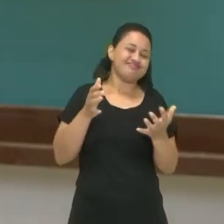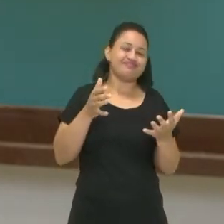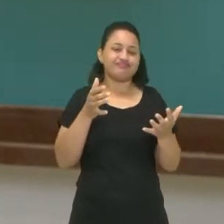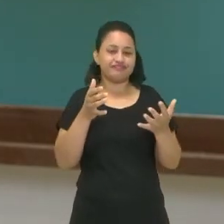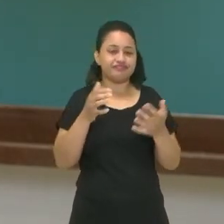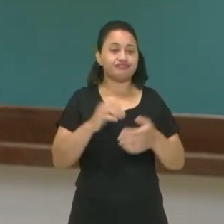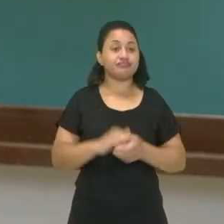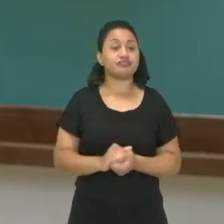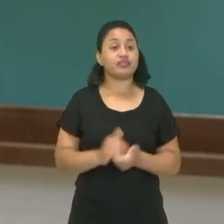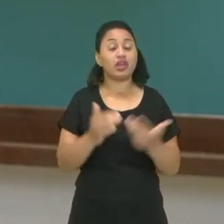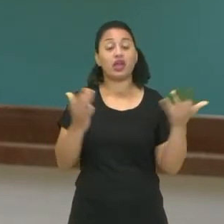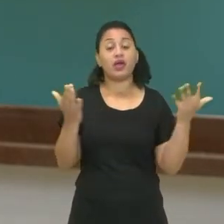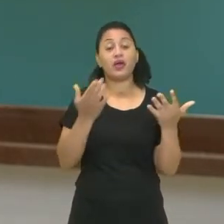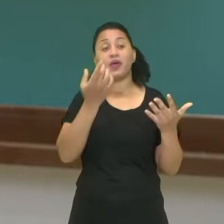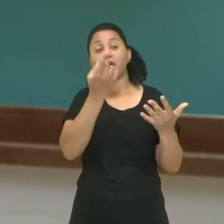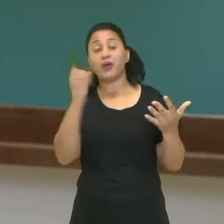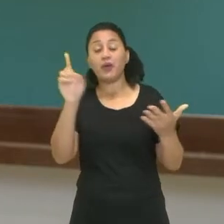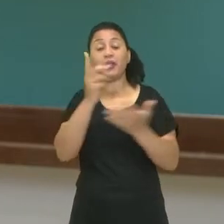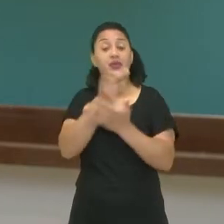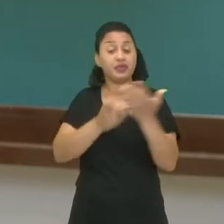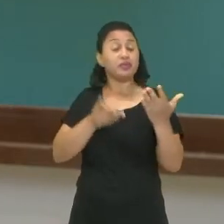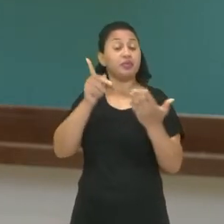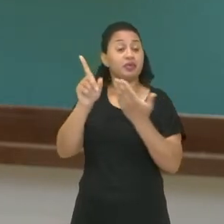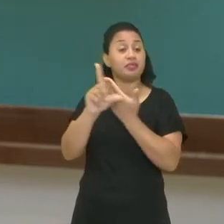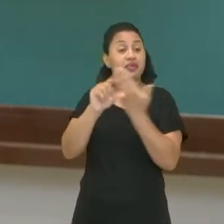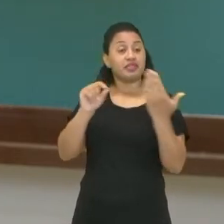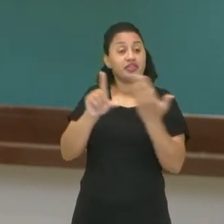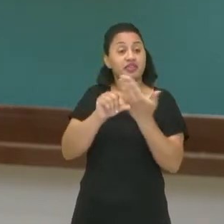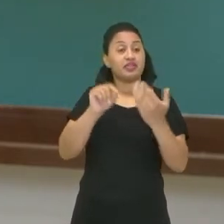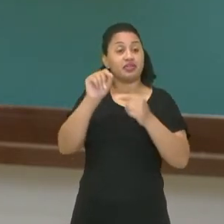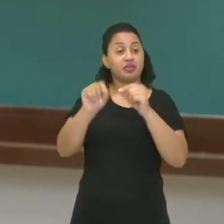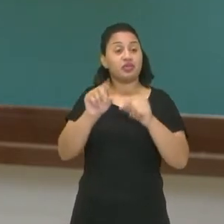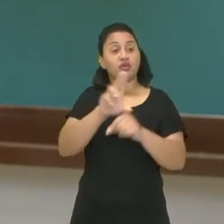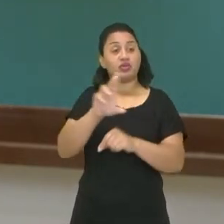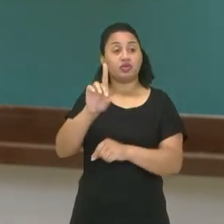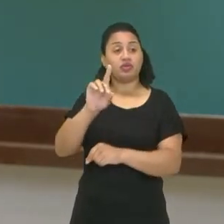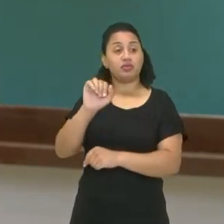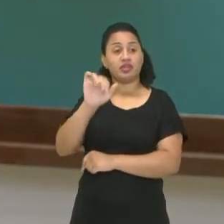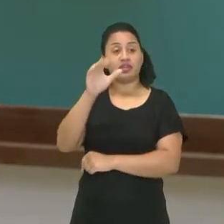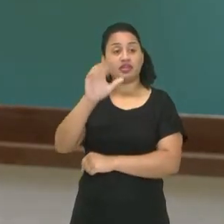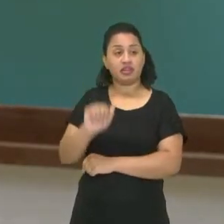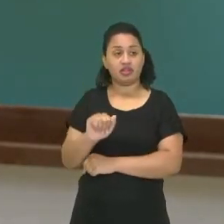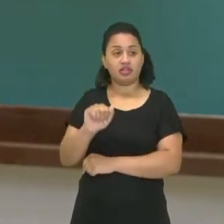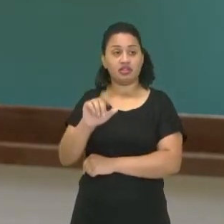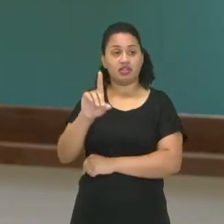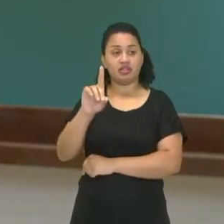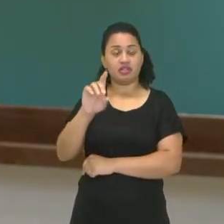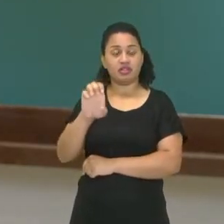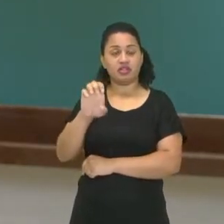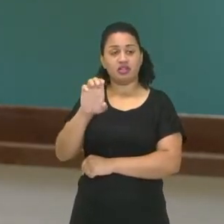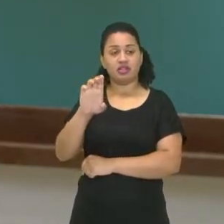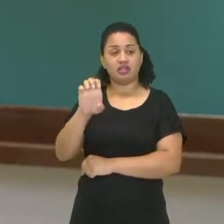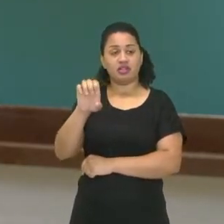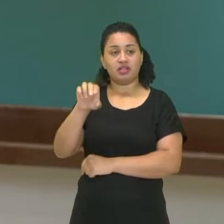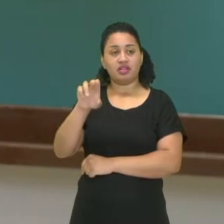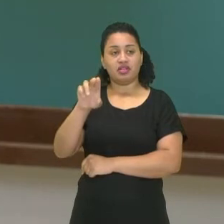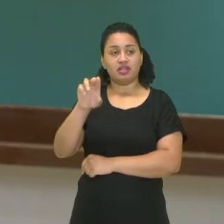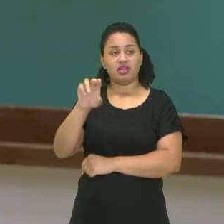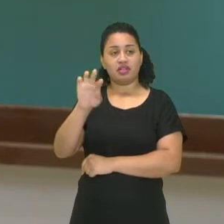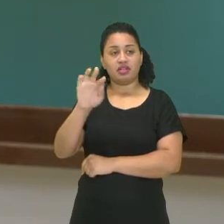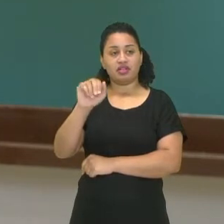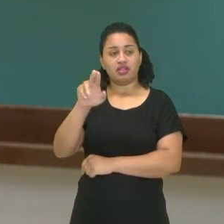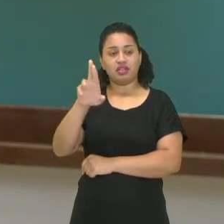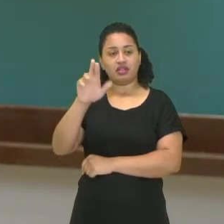um outro poema da Francisca Júlia, né? O poema Dança das Centauras. Observe que centauras, né? Tá ali até